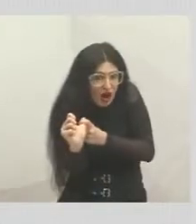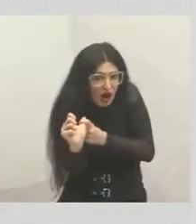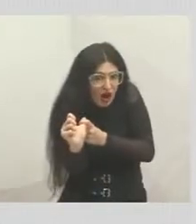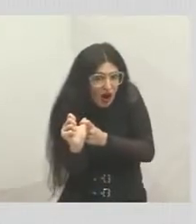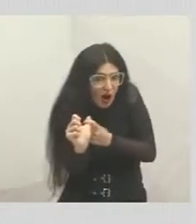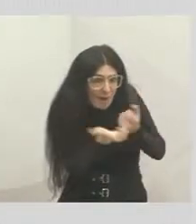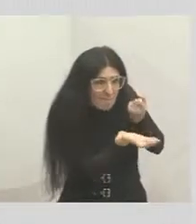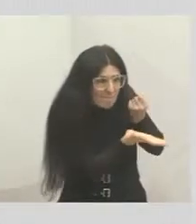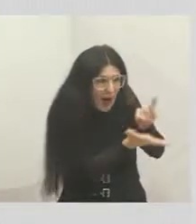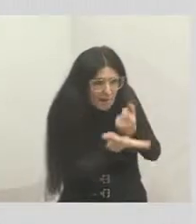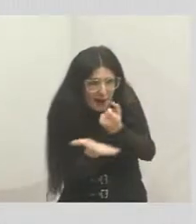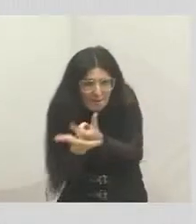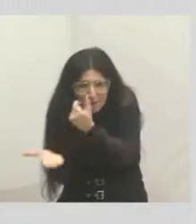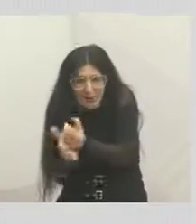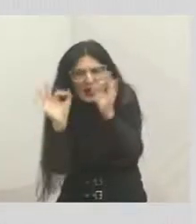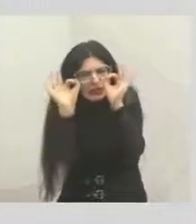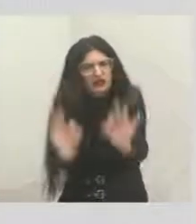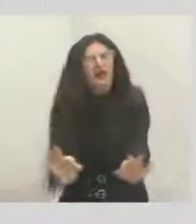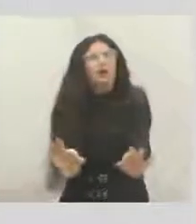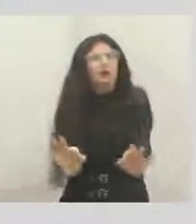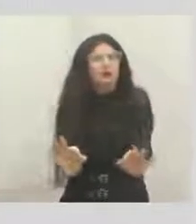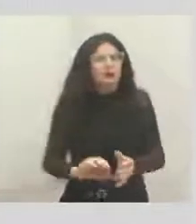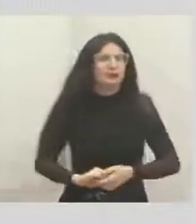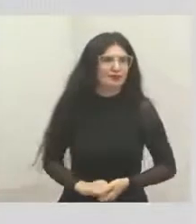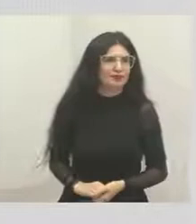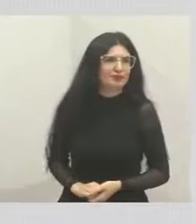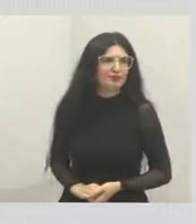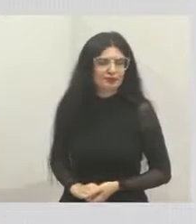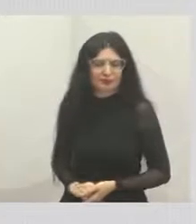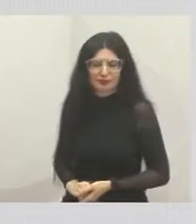dia, vai pagando em dia.